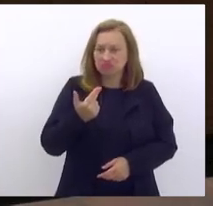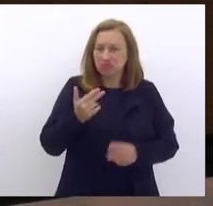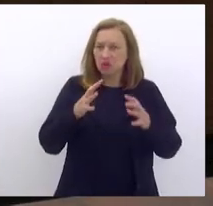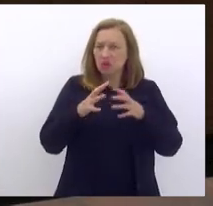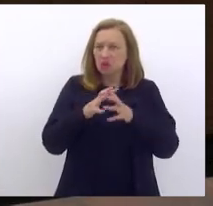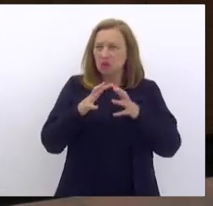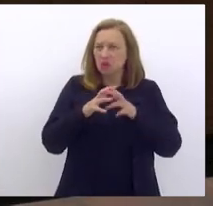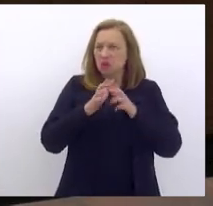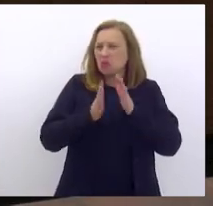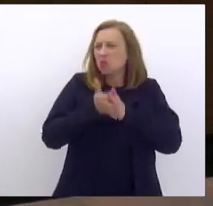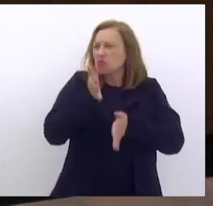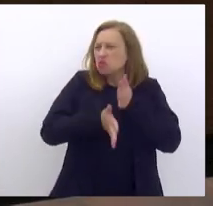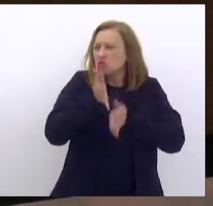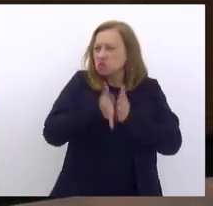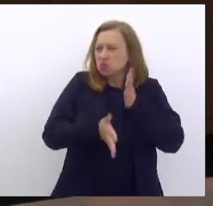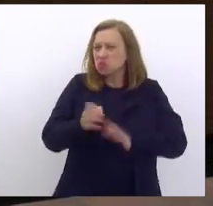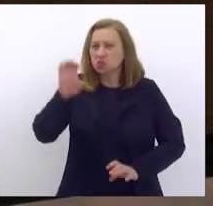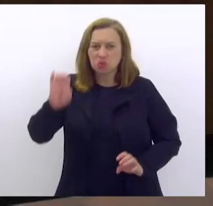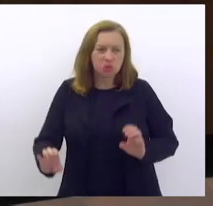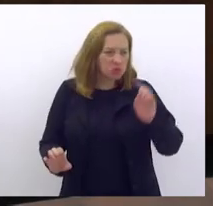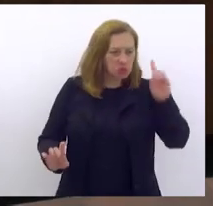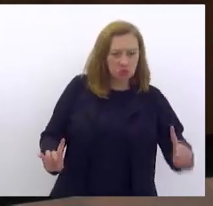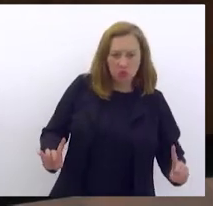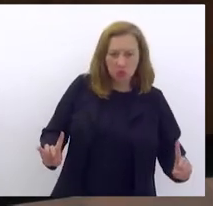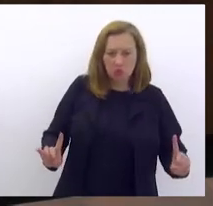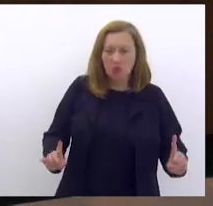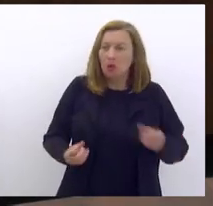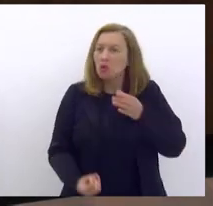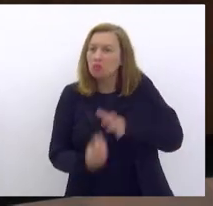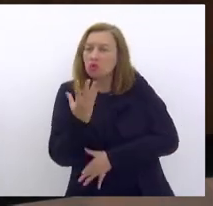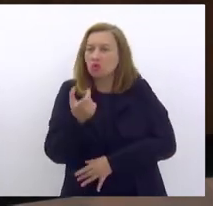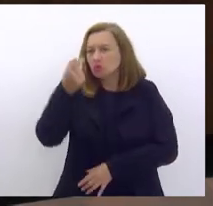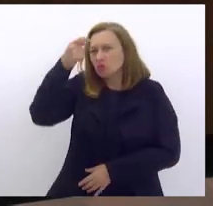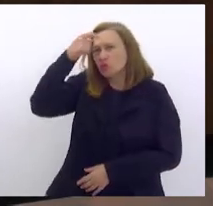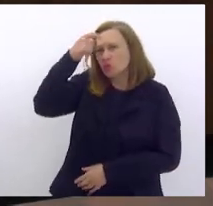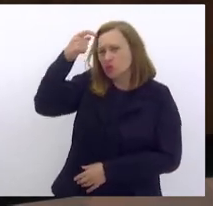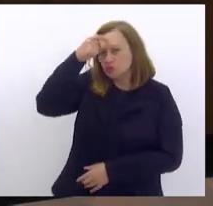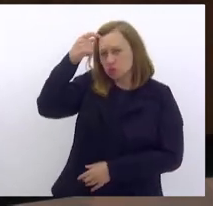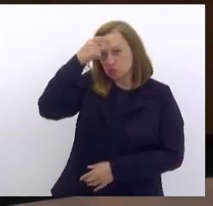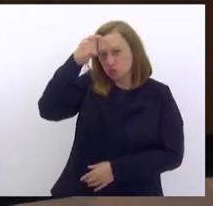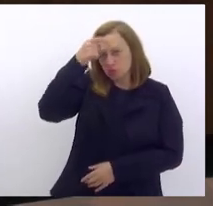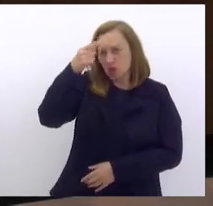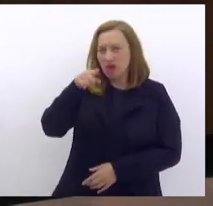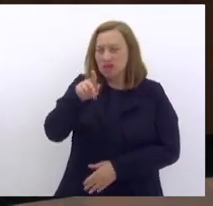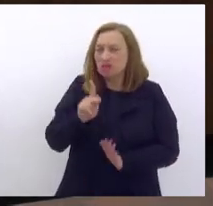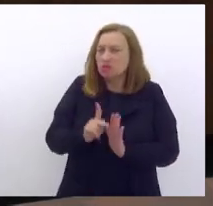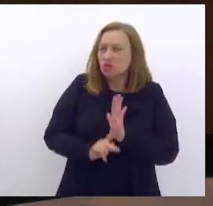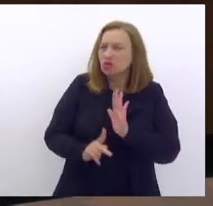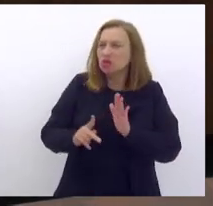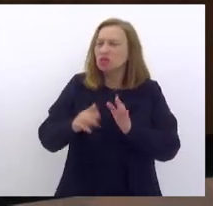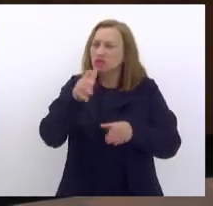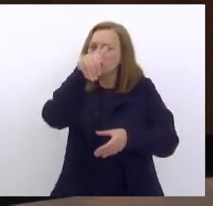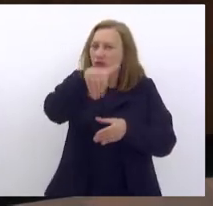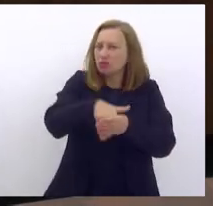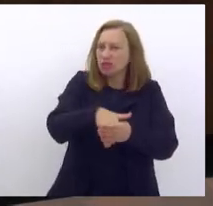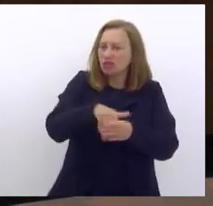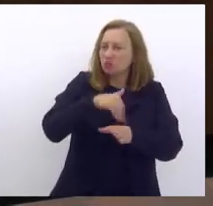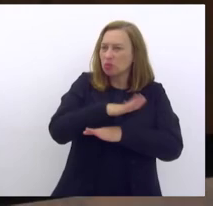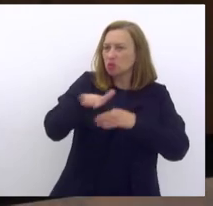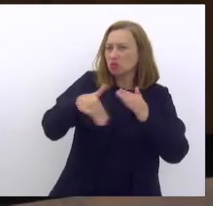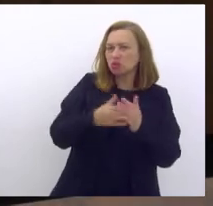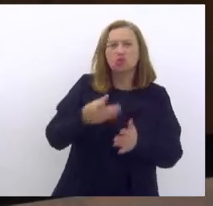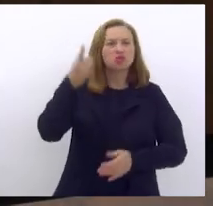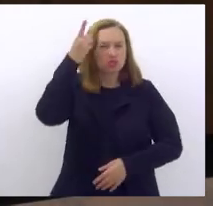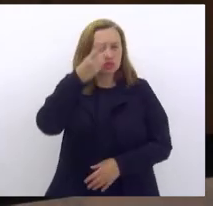direita aqui, nós fomos capazes de produzir um consenso. Esse projeto foi votado por unanimidade na